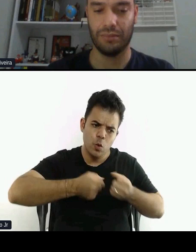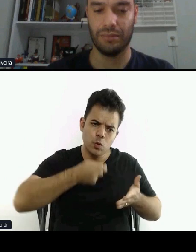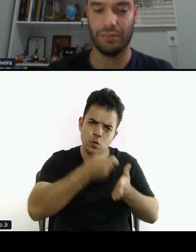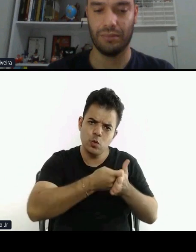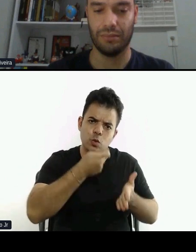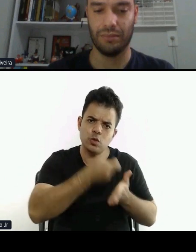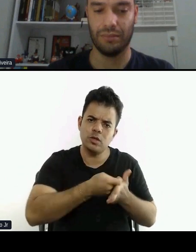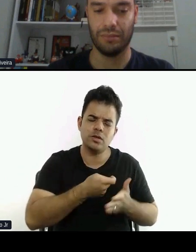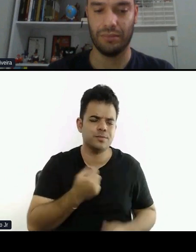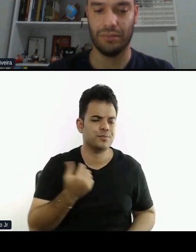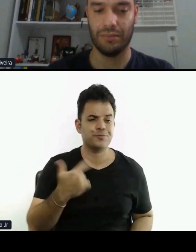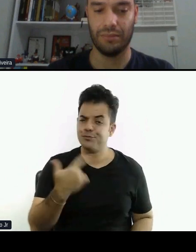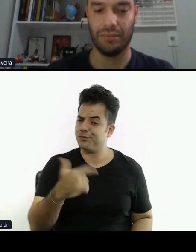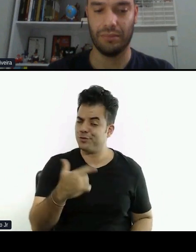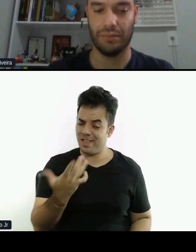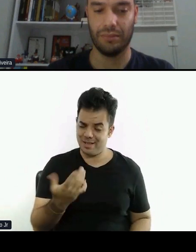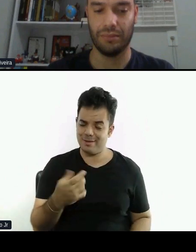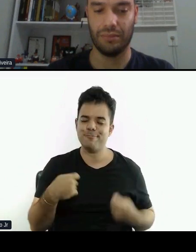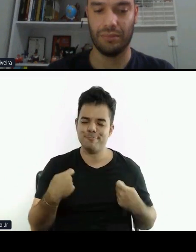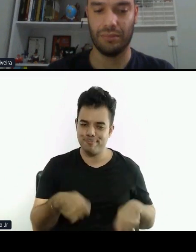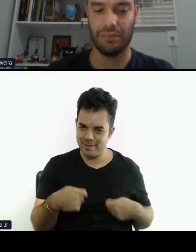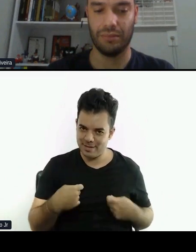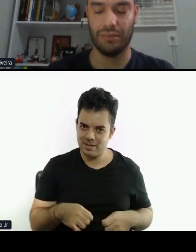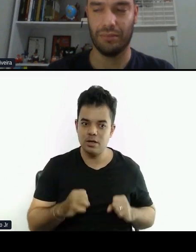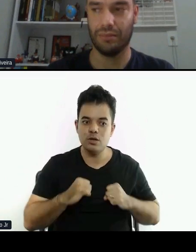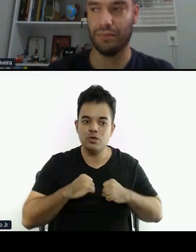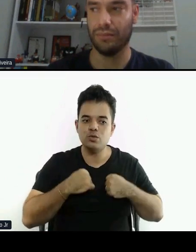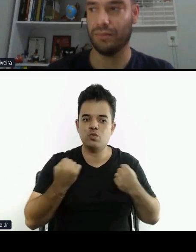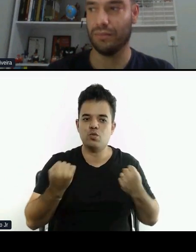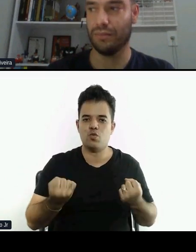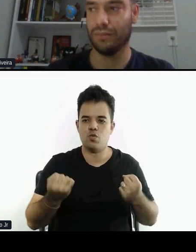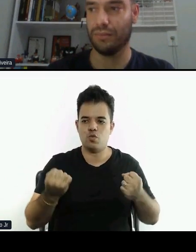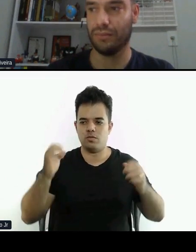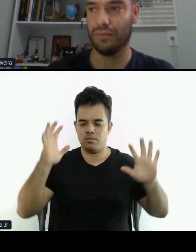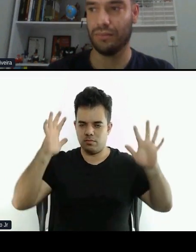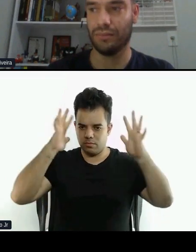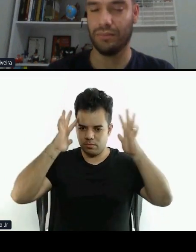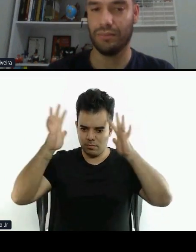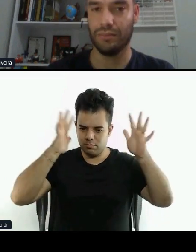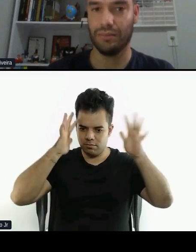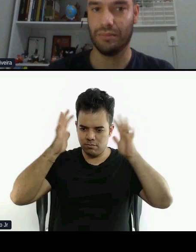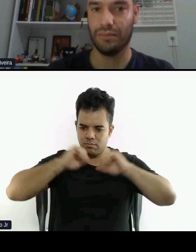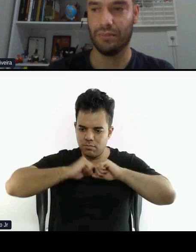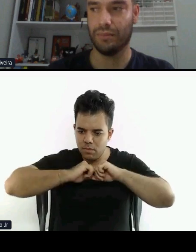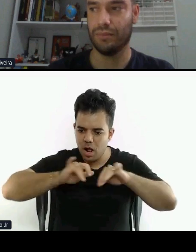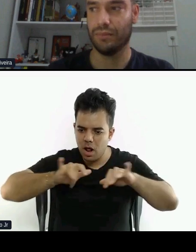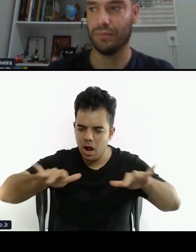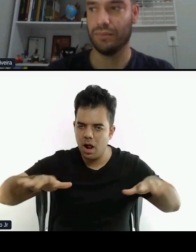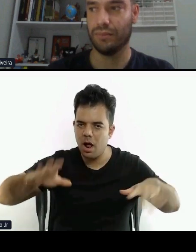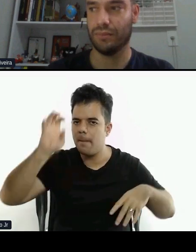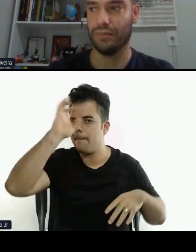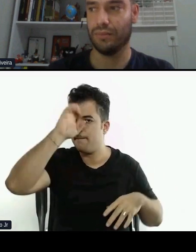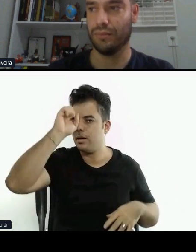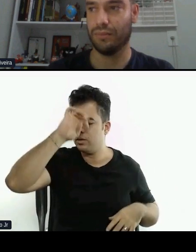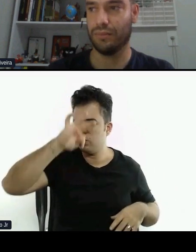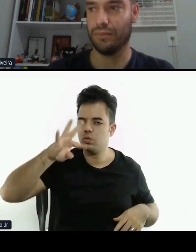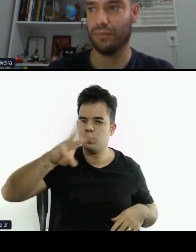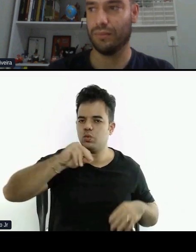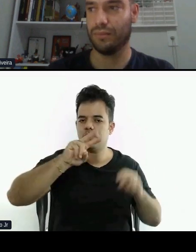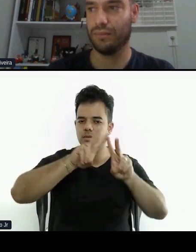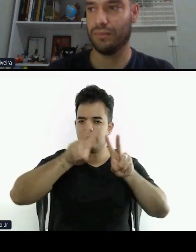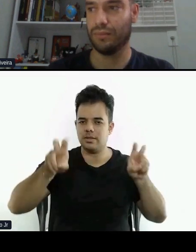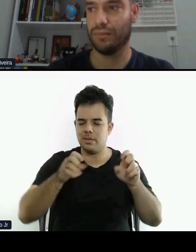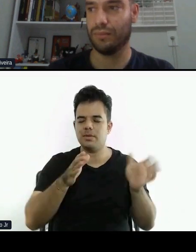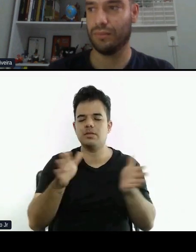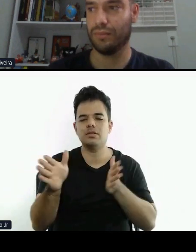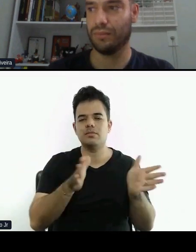para acessibilidade. Então, assim, um dos pontos que eu vejo, assim, como, né, tipo de barreira, de fato, é a conscientização